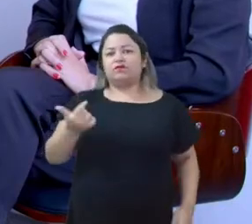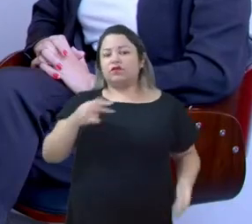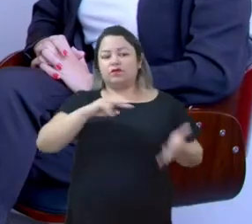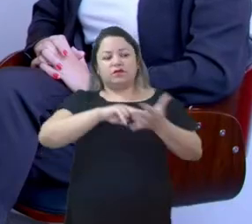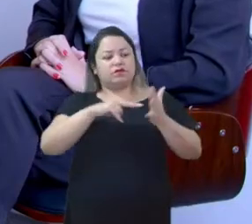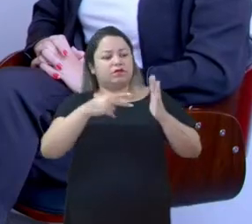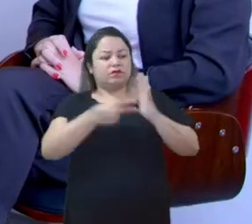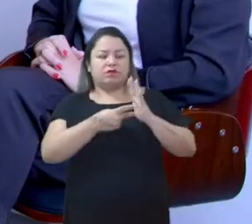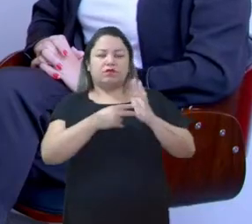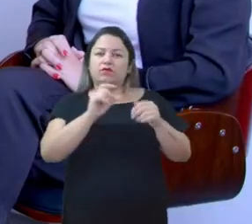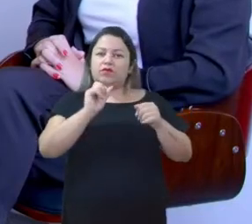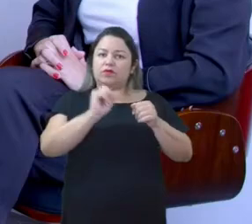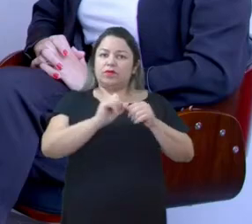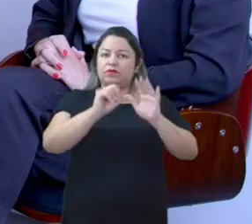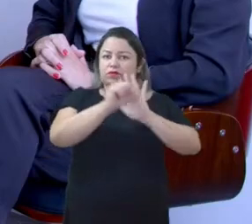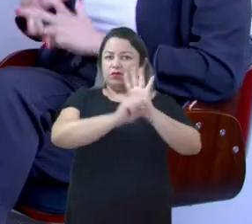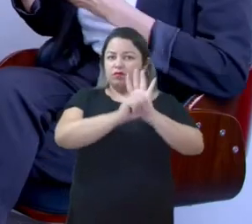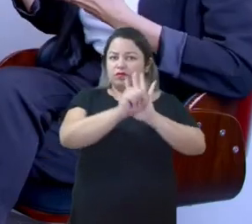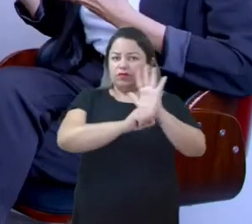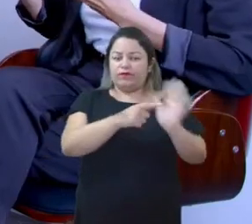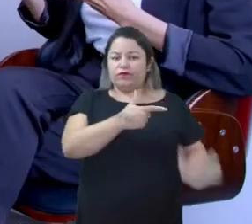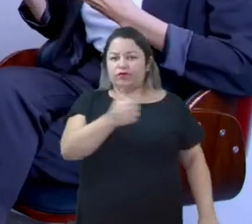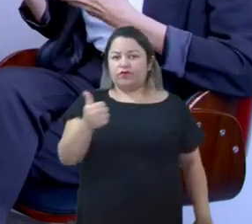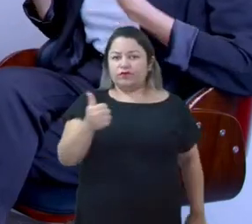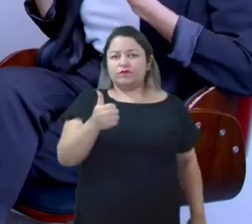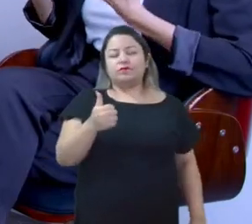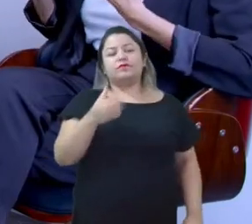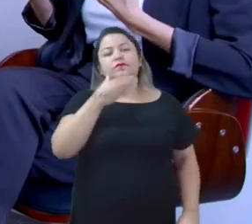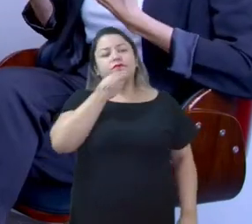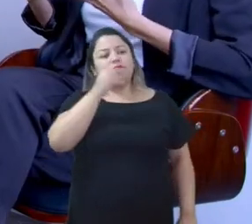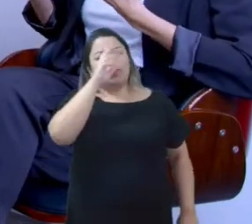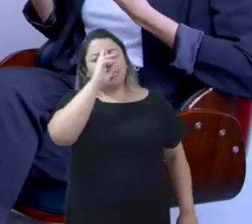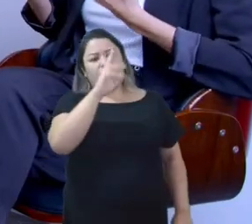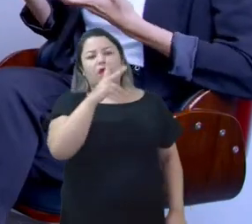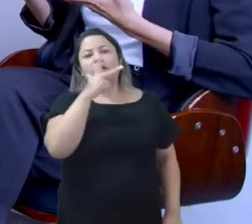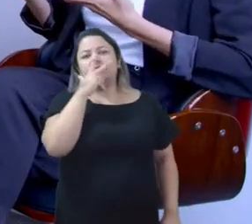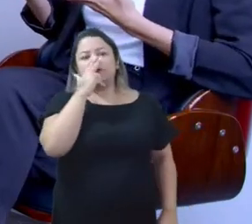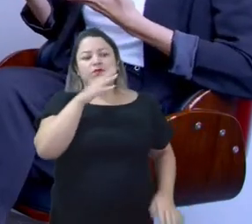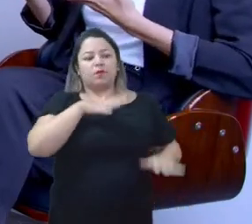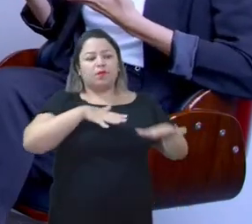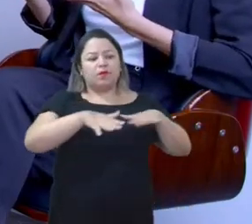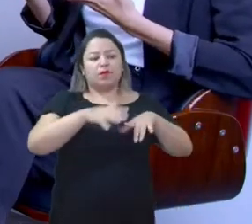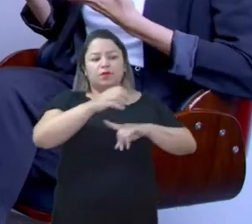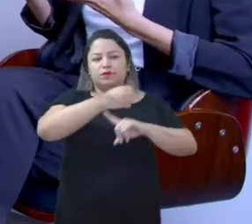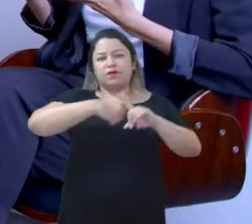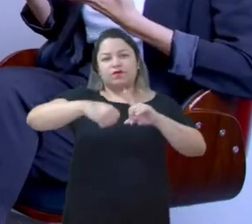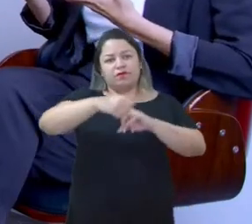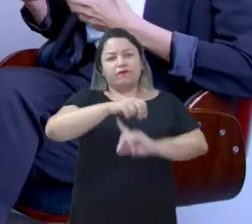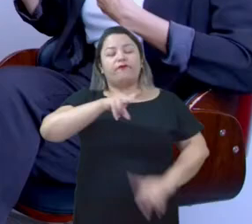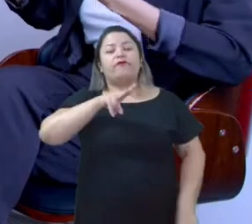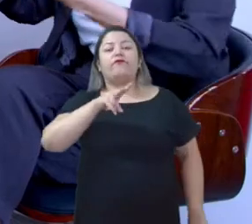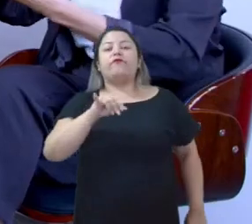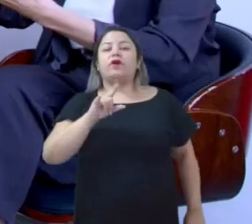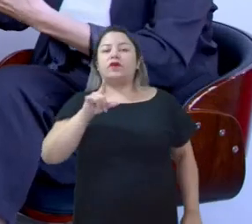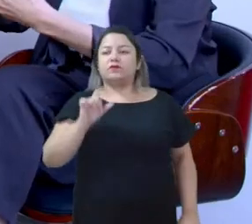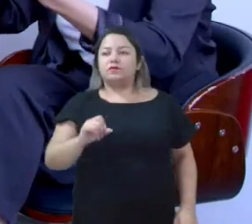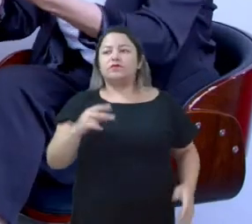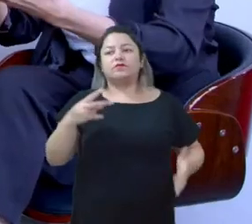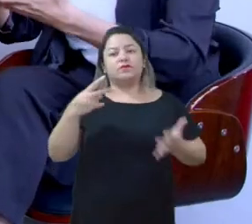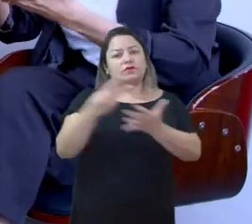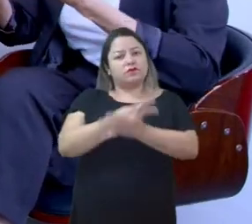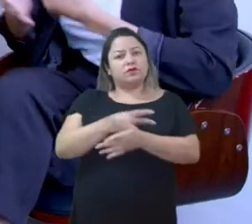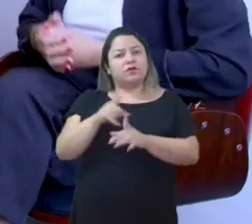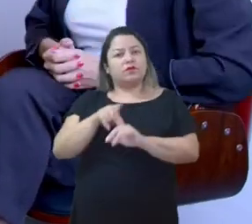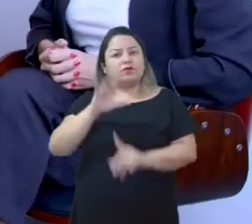não faz nenhum sentido no século XXI. E o senhor acha que essa mobilização social vai impactar